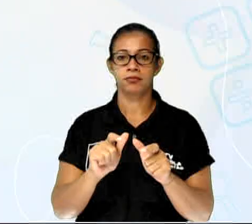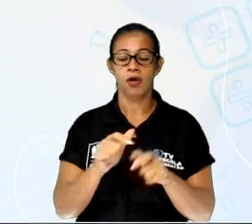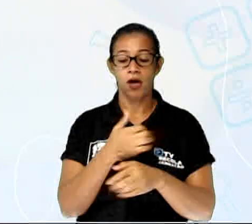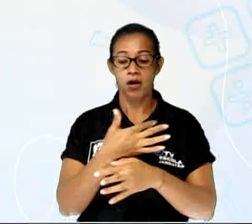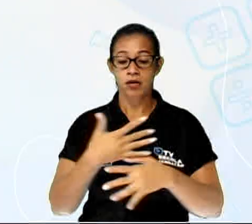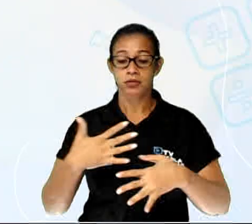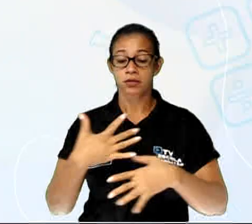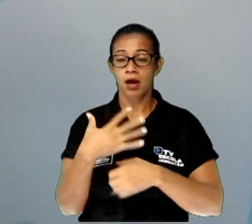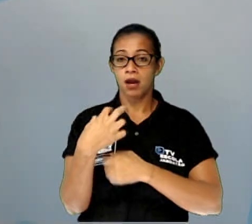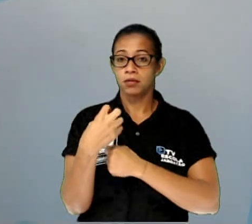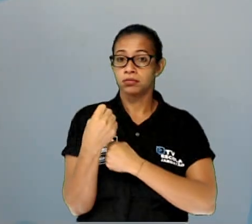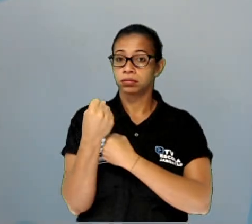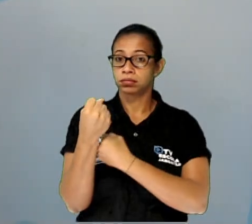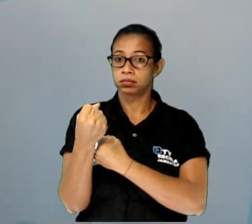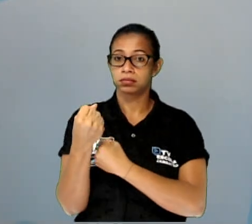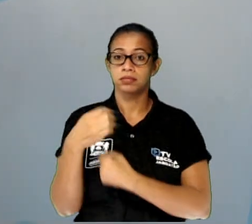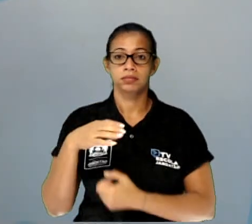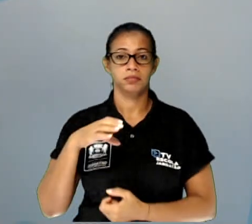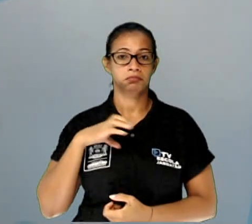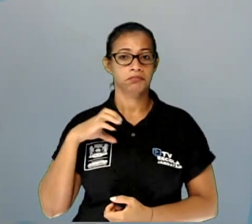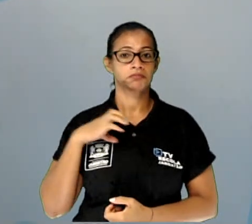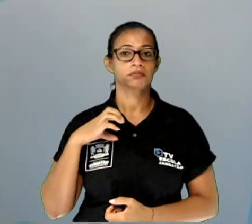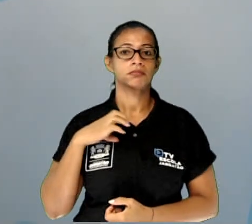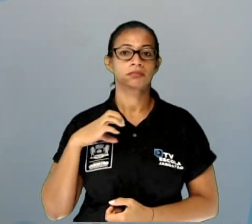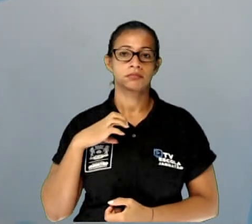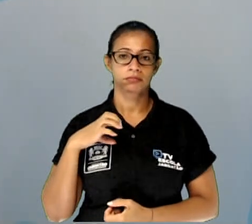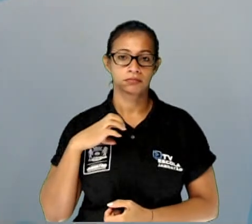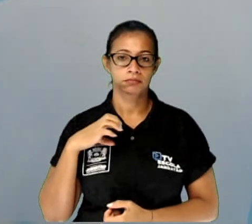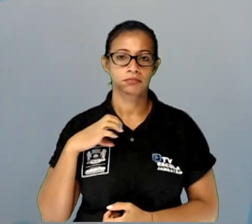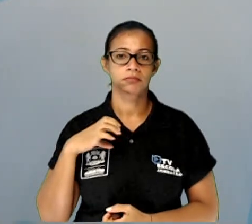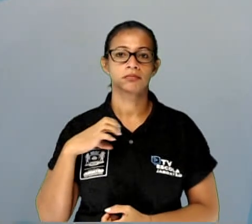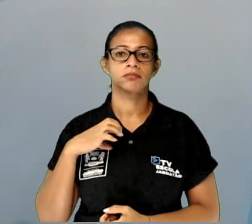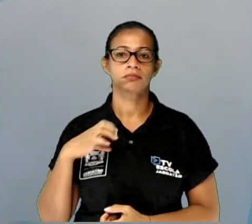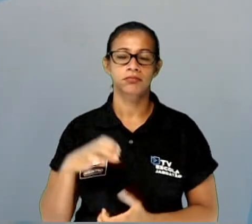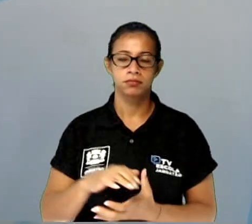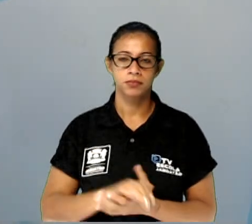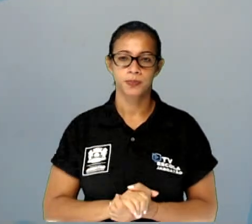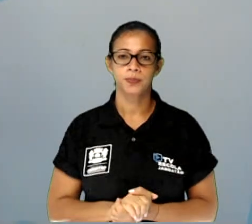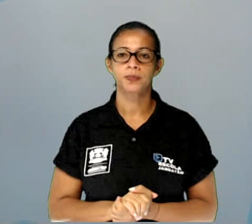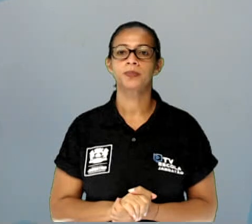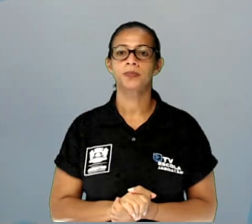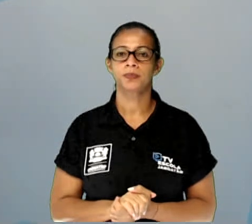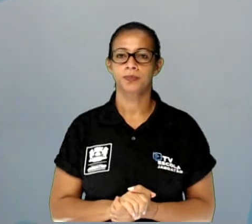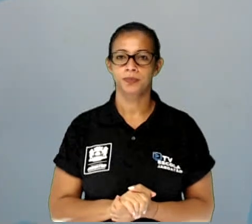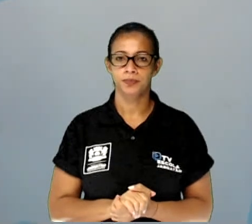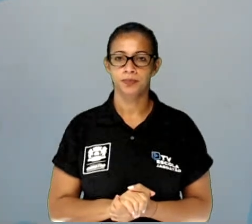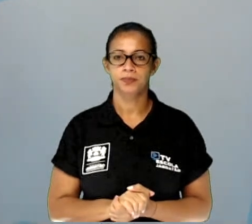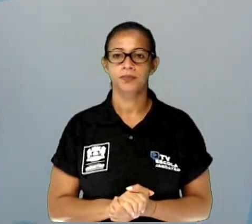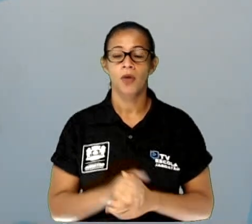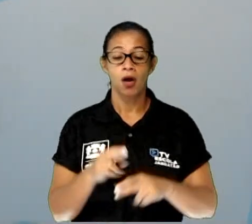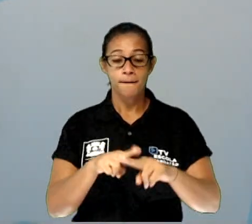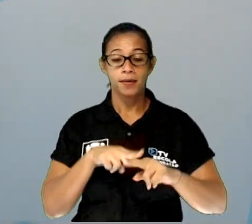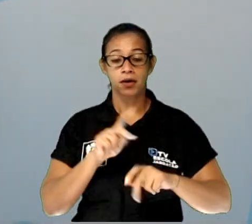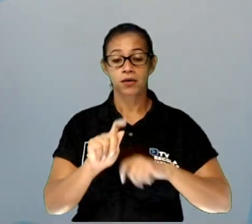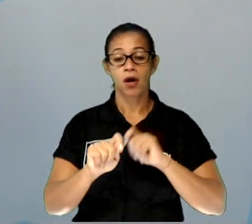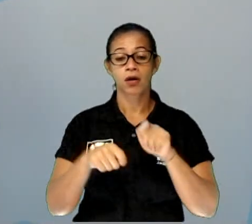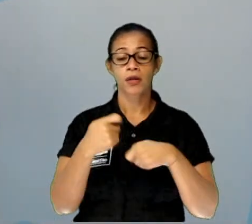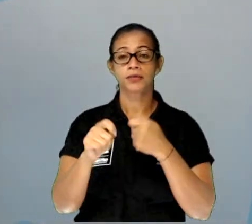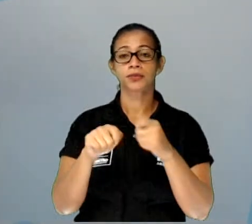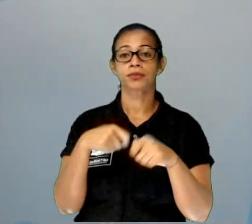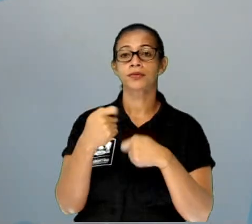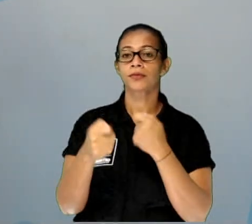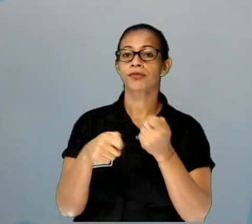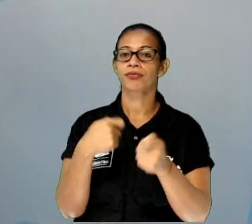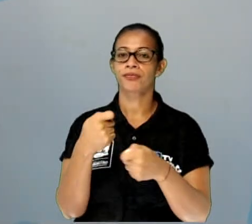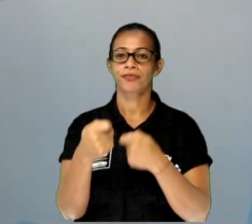poderosa. E vai, na verdade, o Império Bizantino como um todo vai se tornando muito poderoso pela questão do comércio, né? Então eles